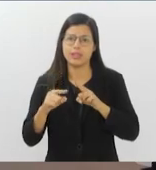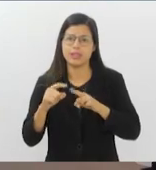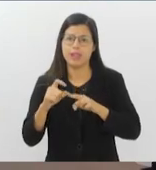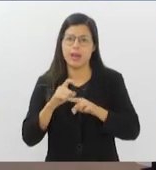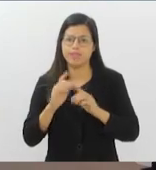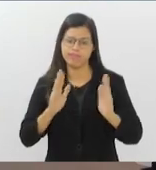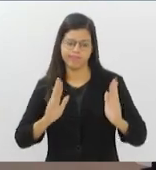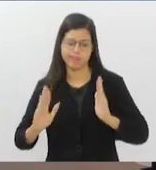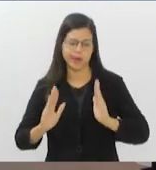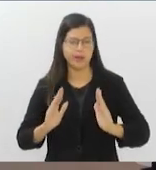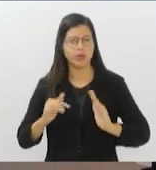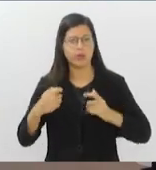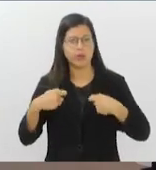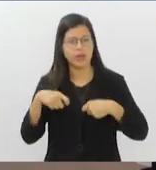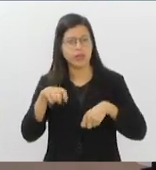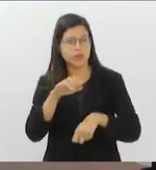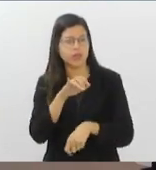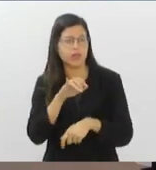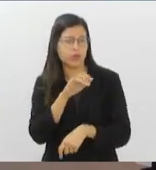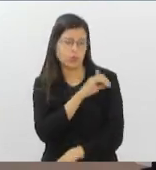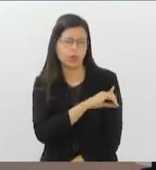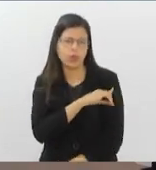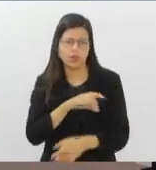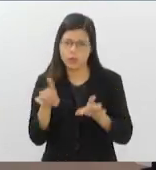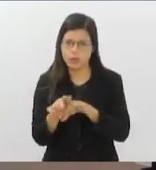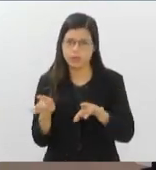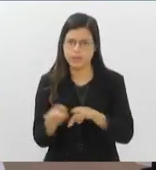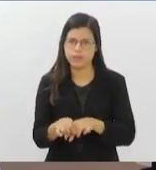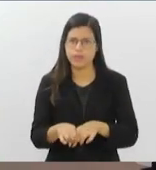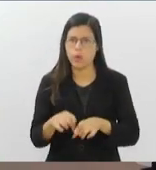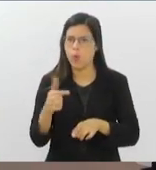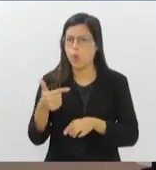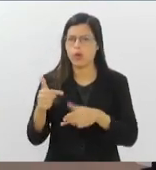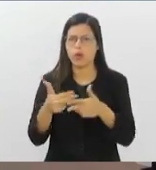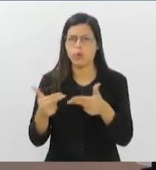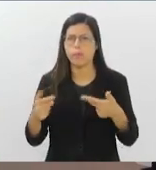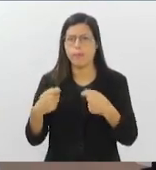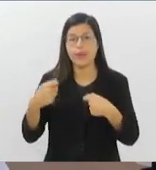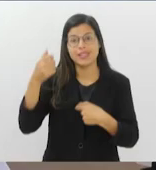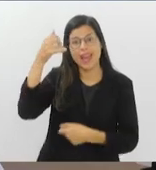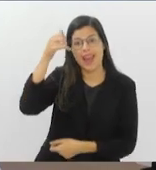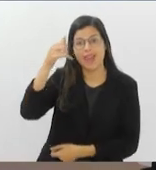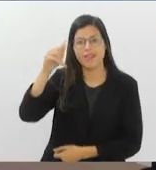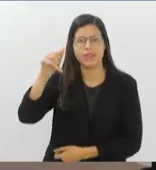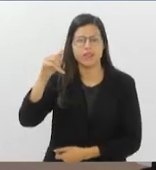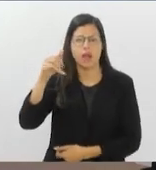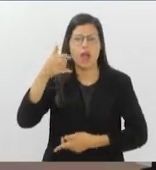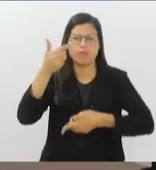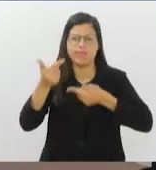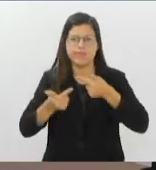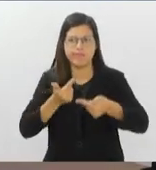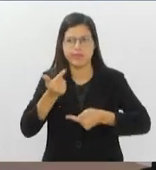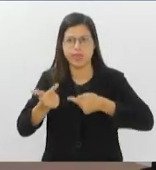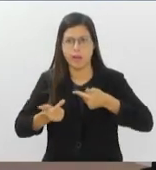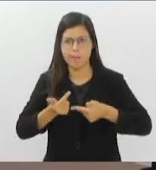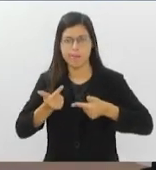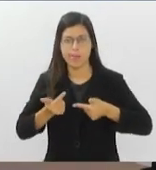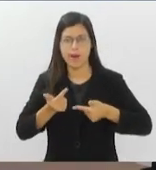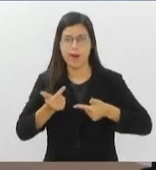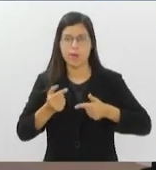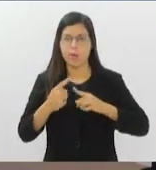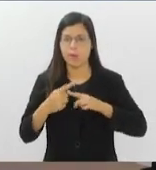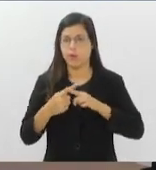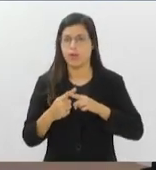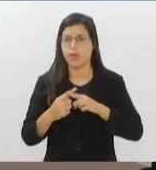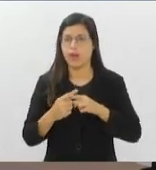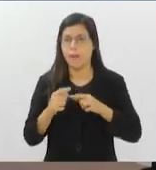Tem que ter no Rio também. Outra coisa, a gente tem que prevenir, então tem que ter um trabalho. Por exemplo, a maior parte dos incêndios